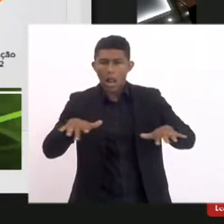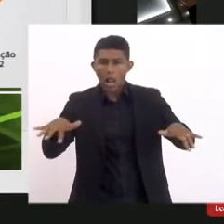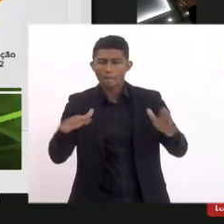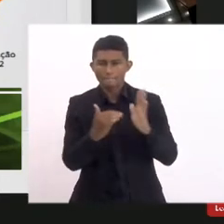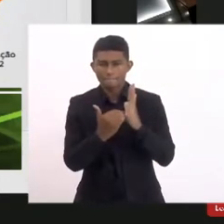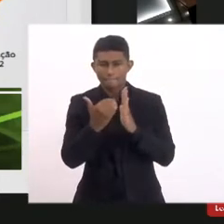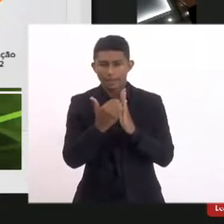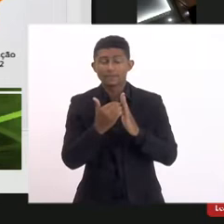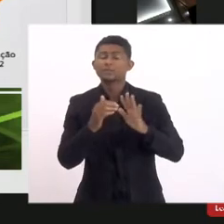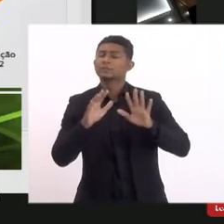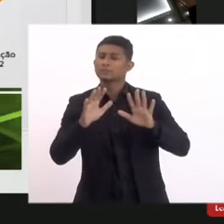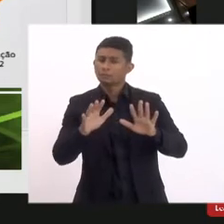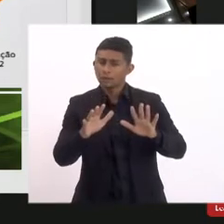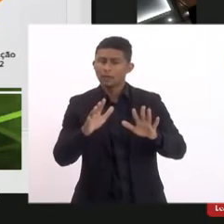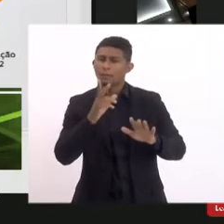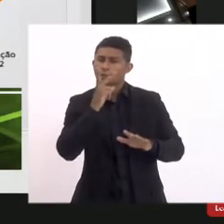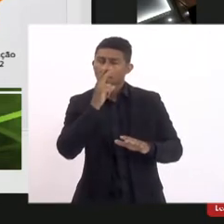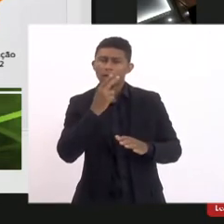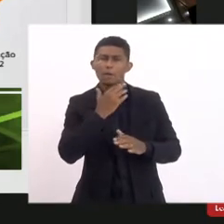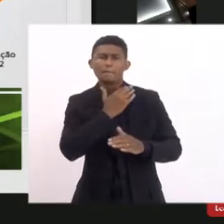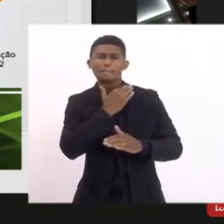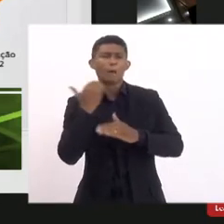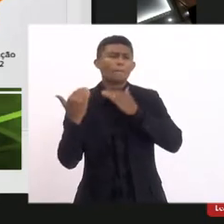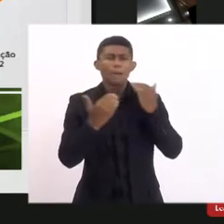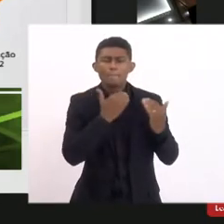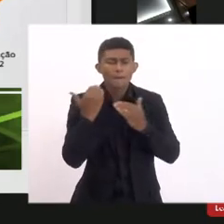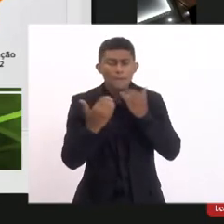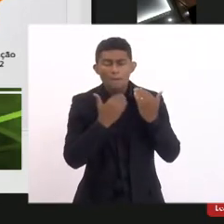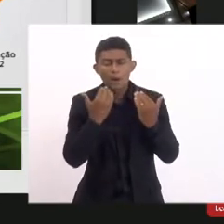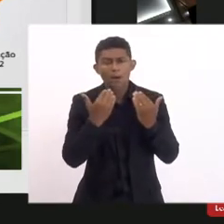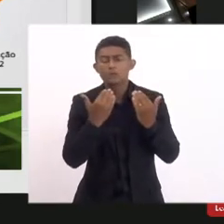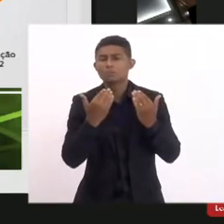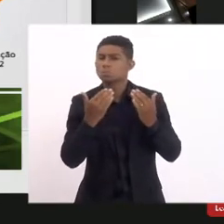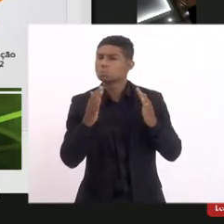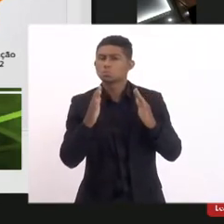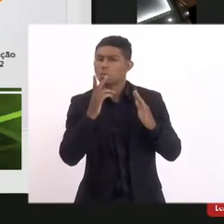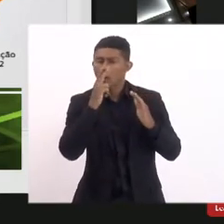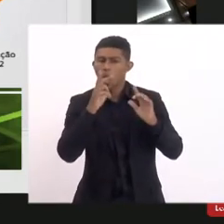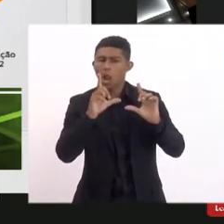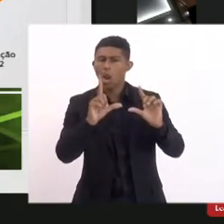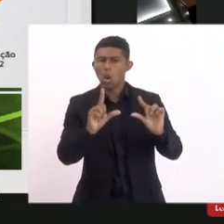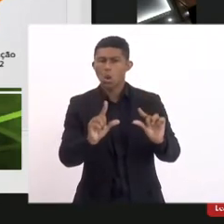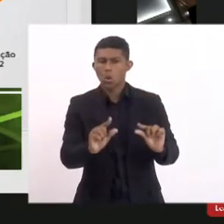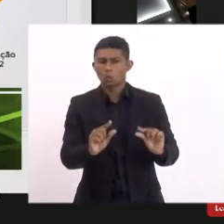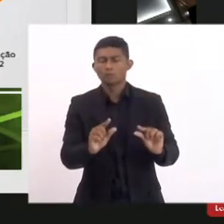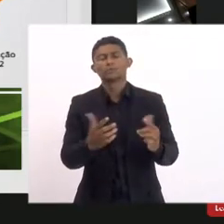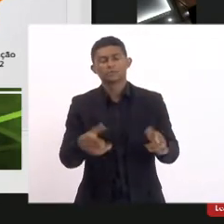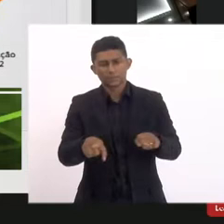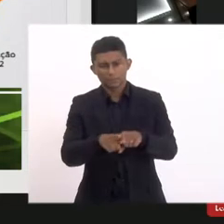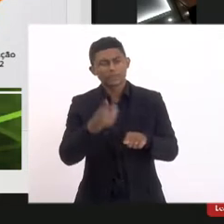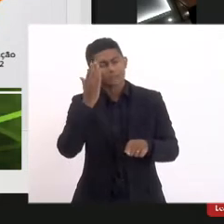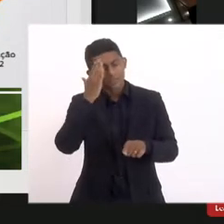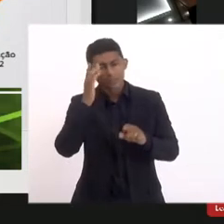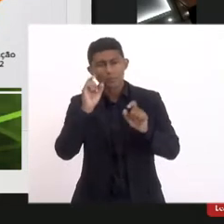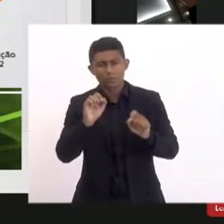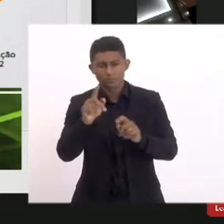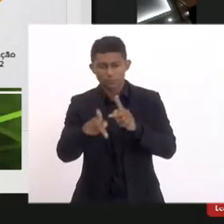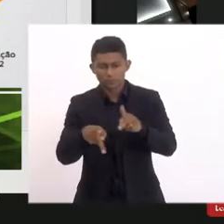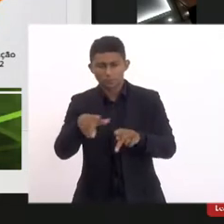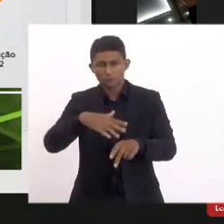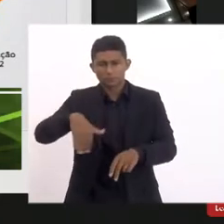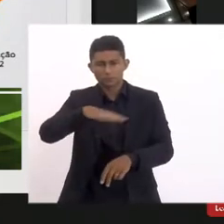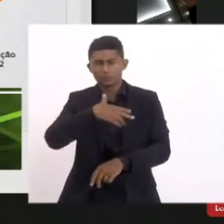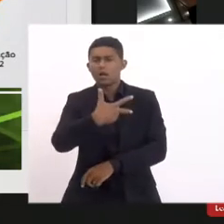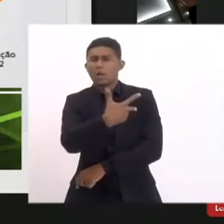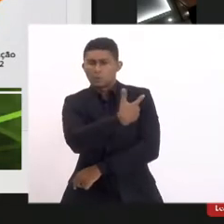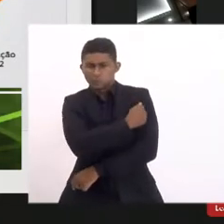porém, o que a gente viu foi uma população imunizada, né? Sabe-se que a imunização, as vacinas, elas são pensadas,